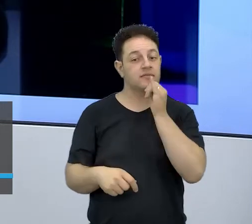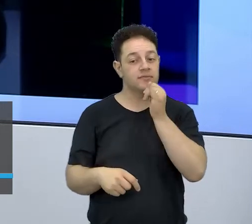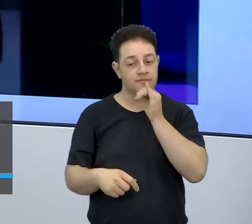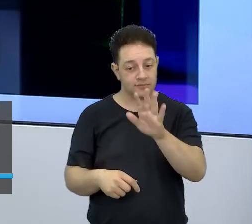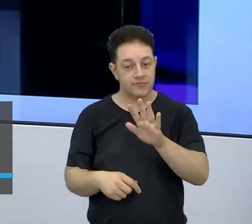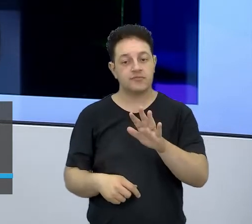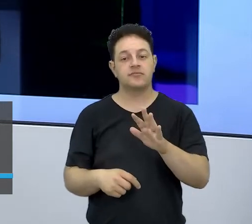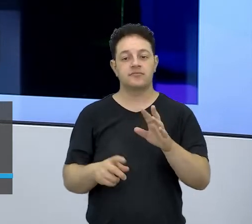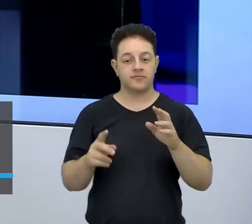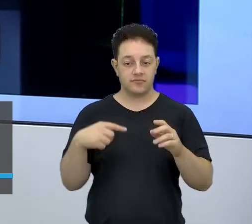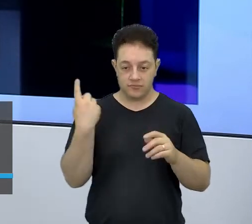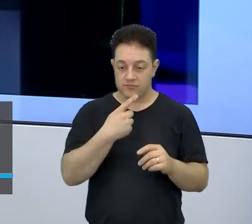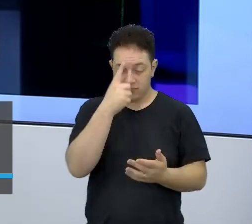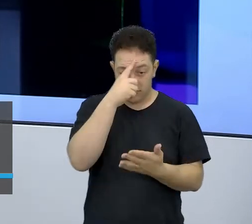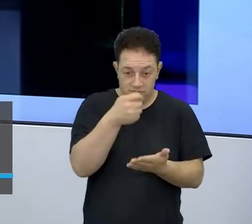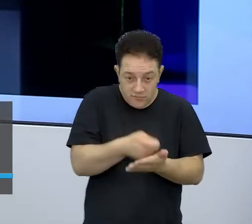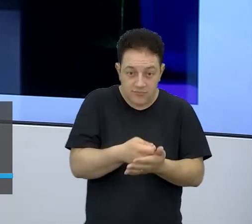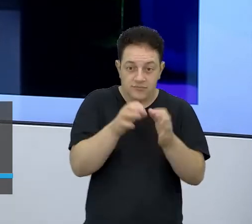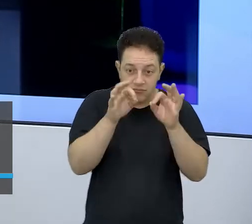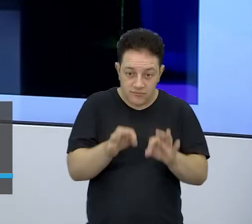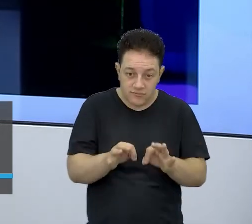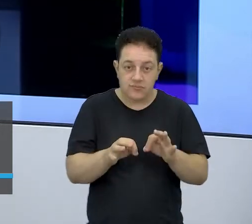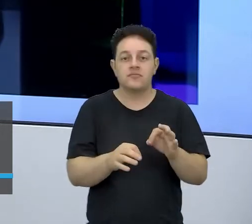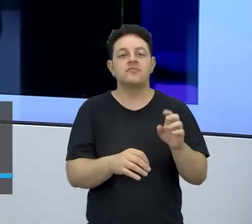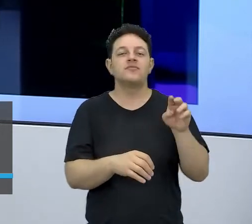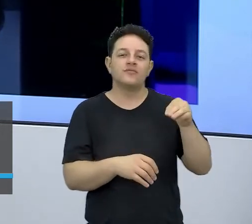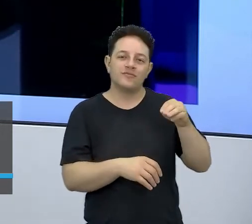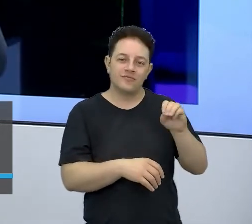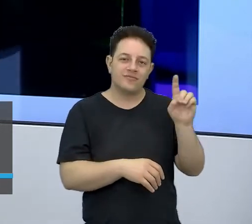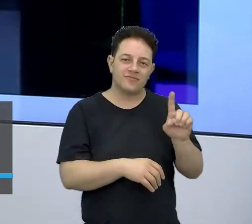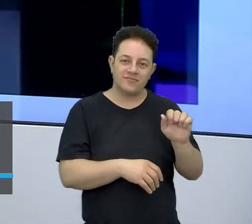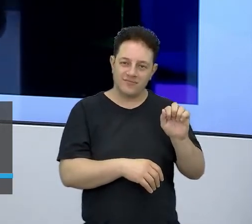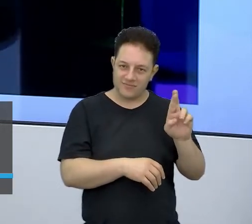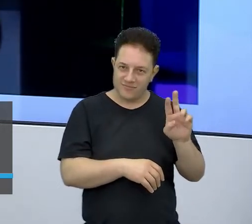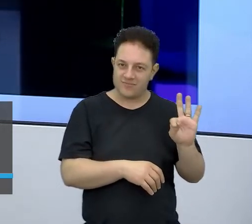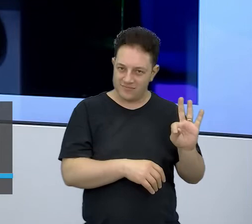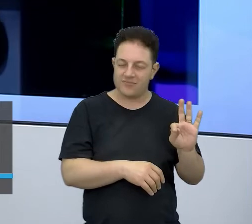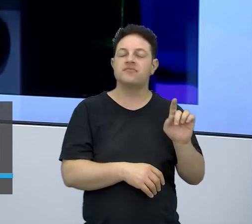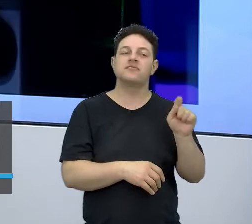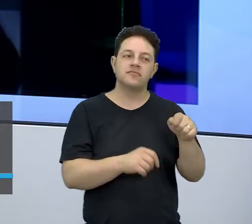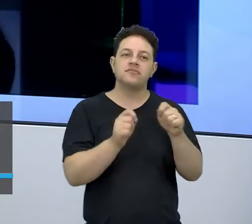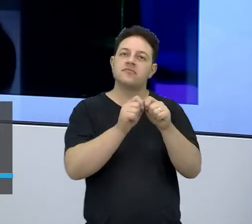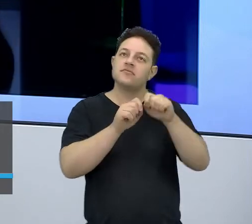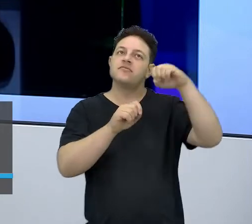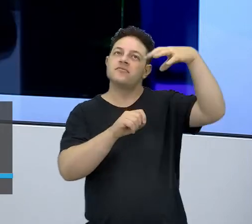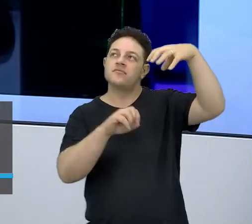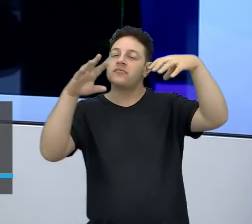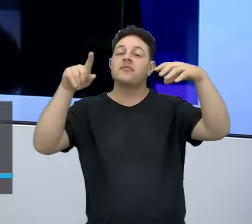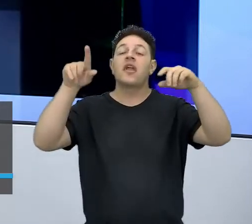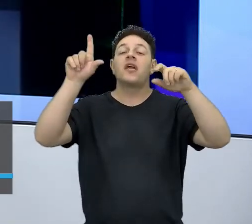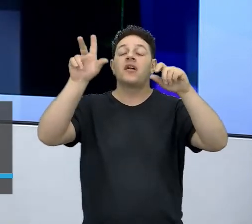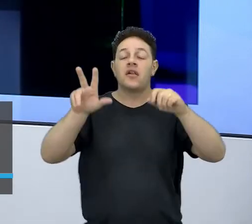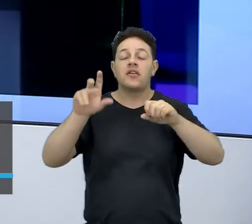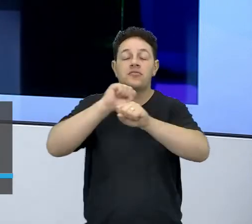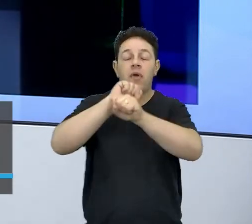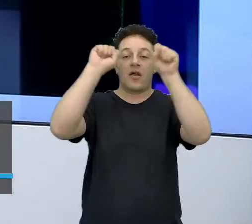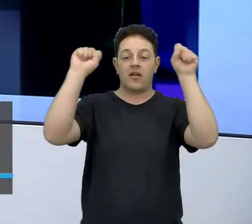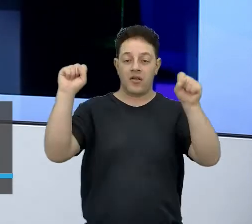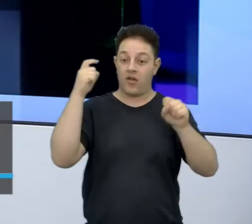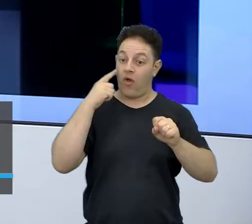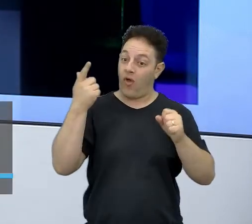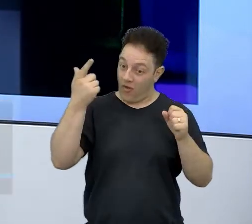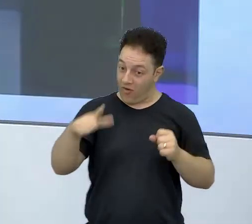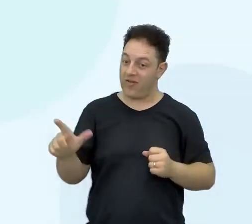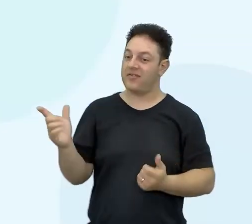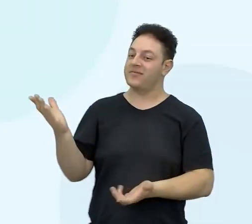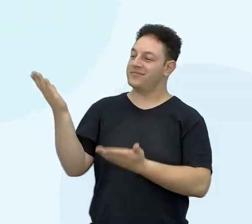vez assim determinada pela lâmpada de Moser, para iluminar minha casa durante o dia. Mostra de novo a tela agora,